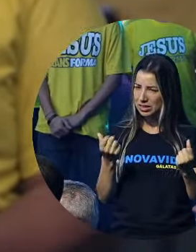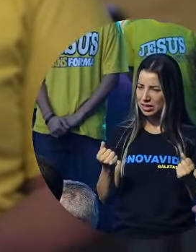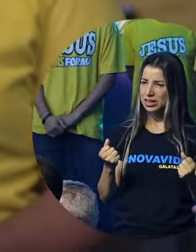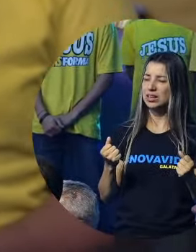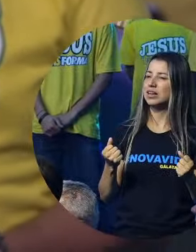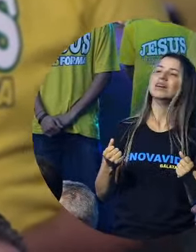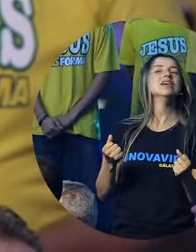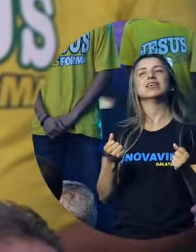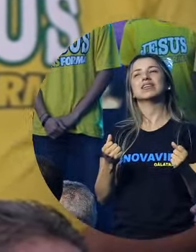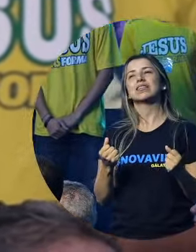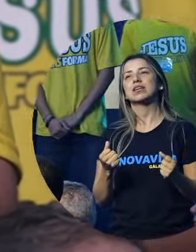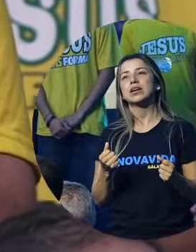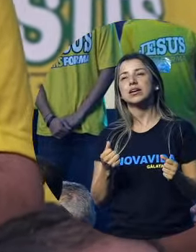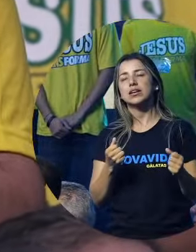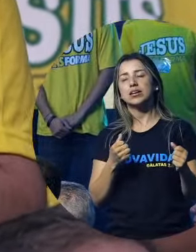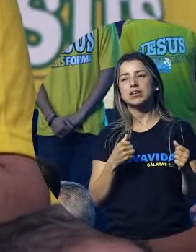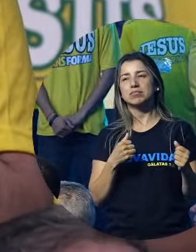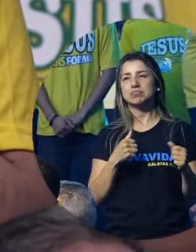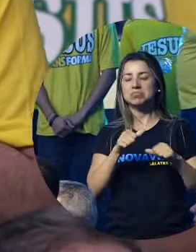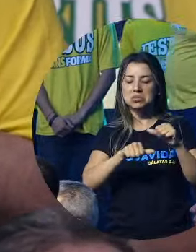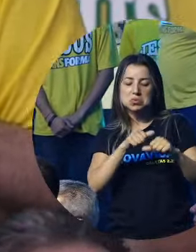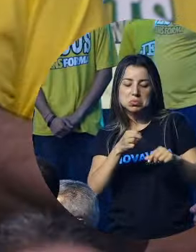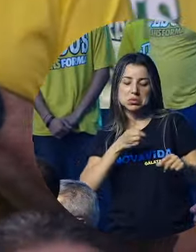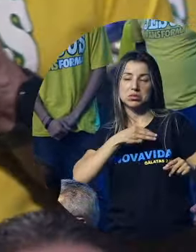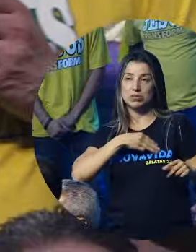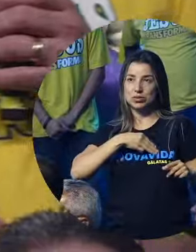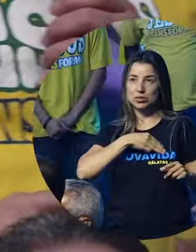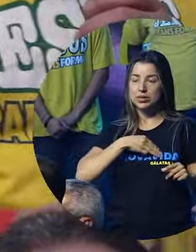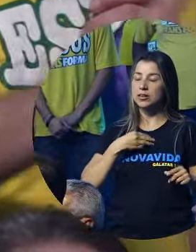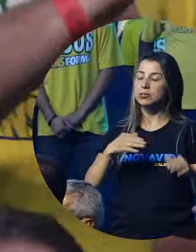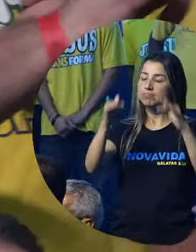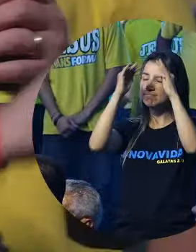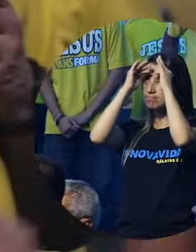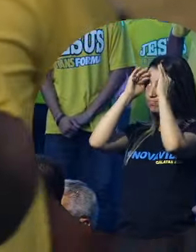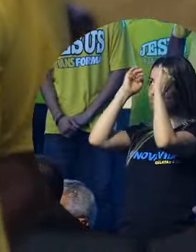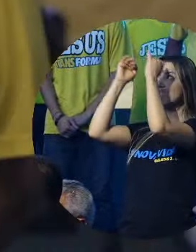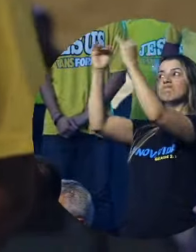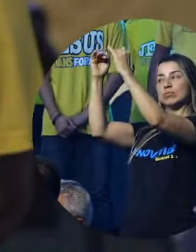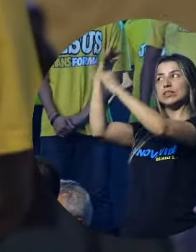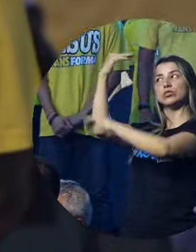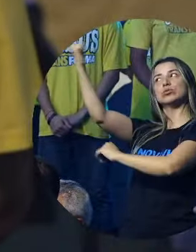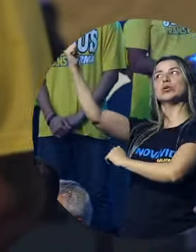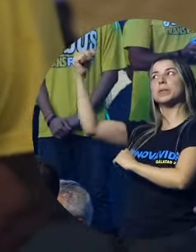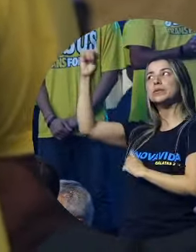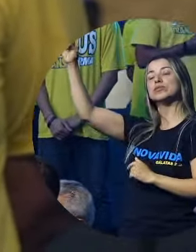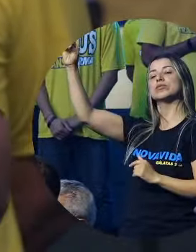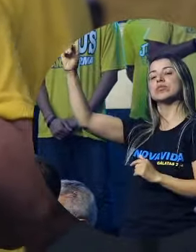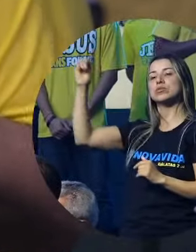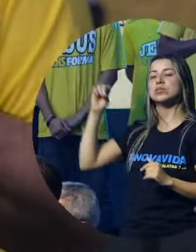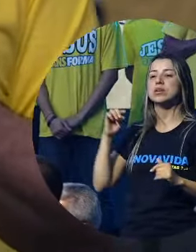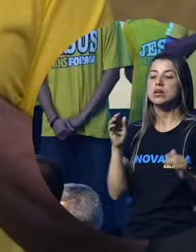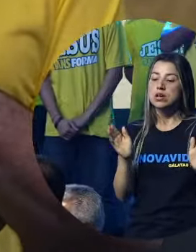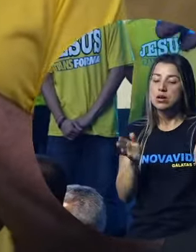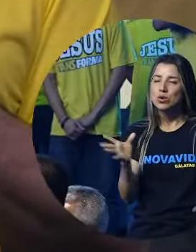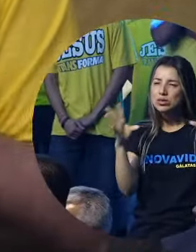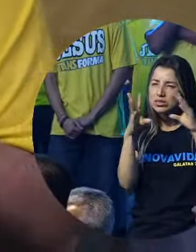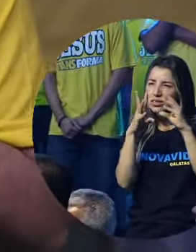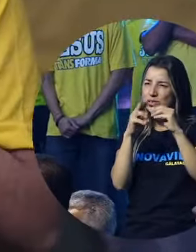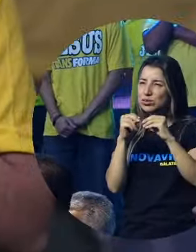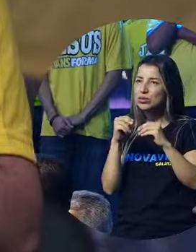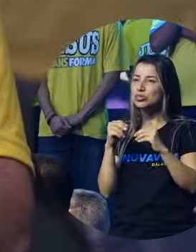sejam obedientes ao chamado e fiéis à vocação. Queria honrar nesta noite também a memória